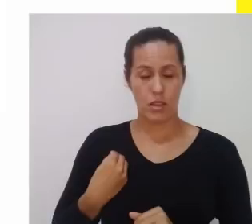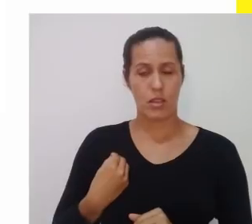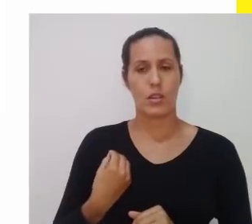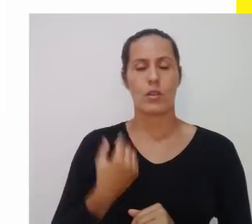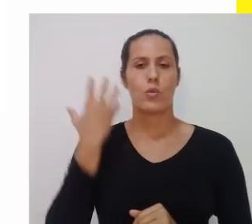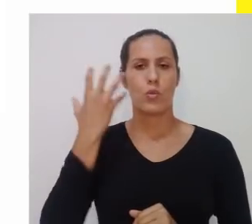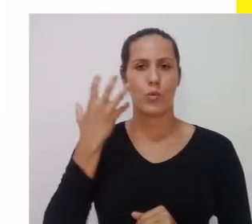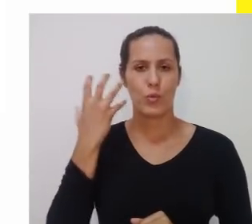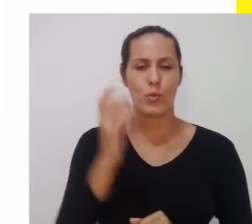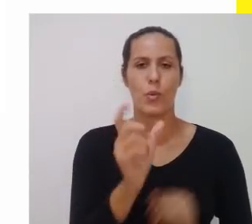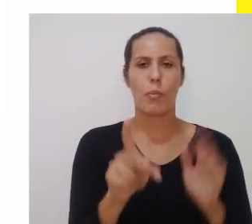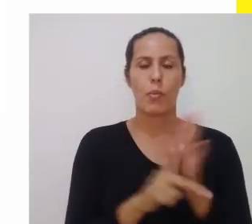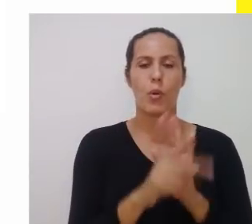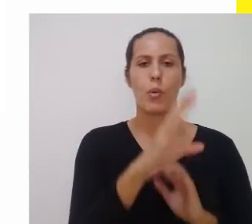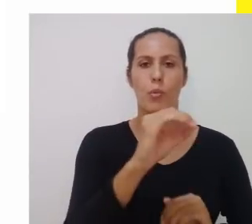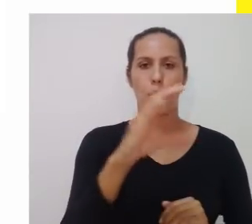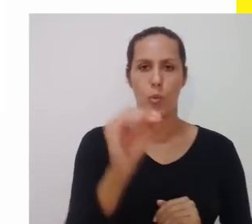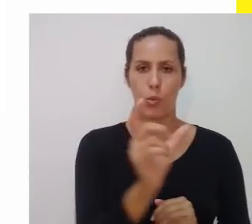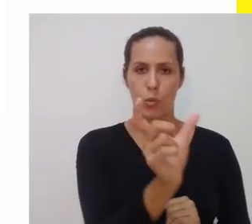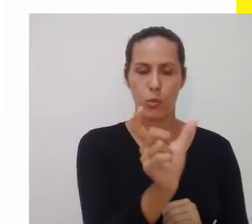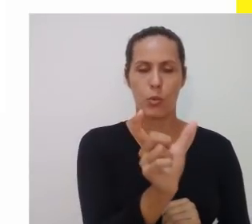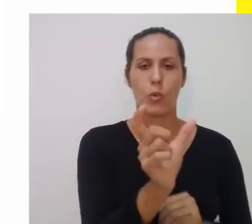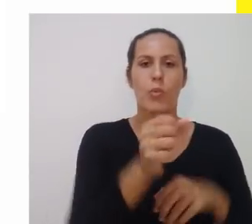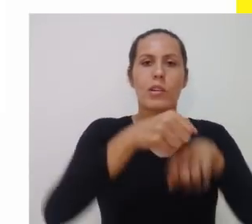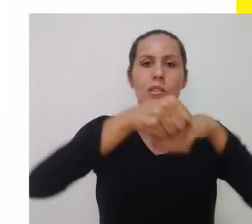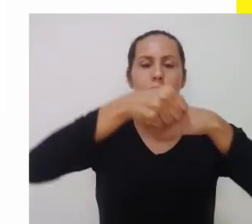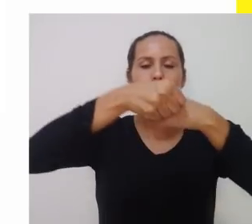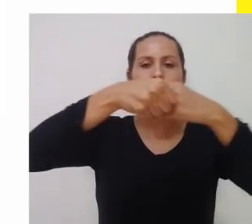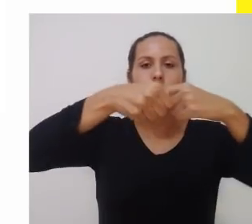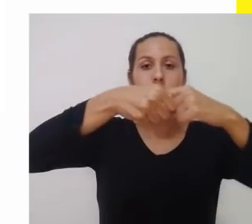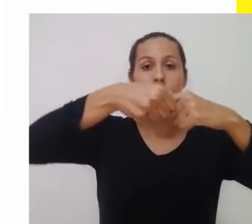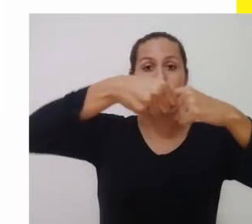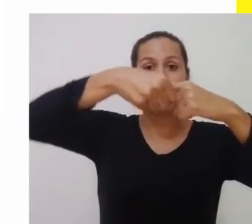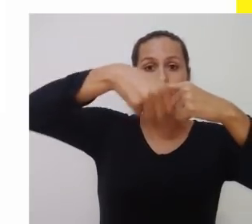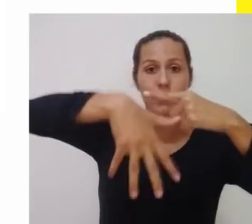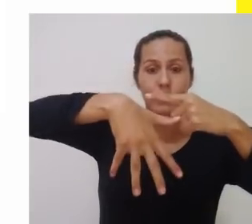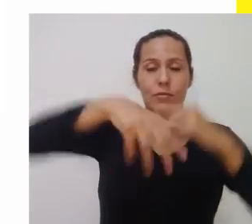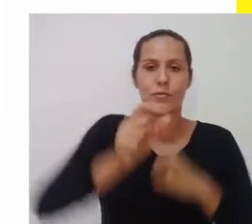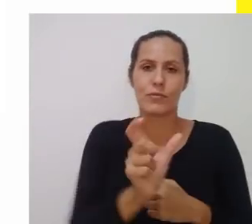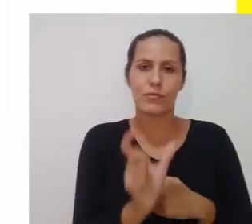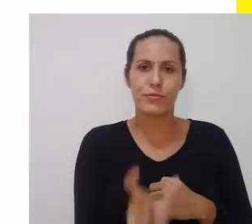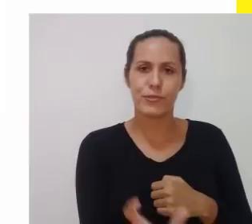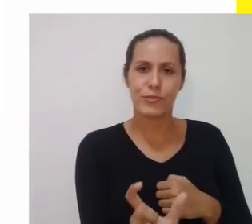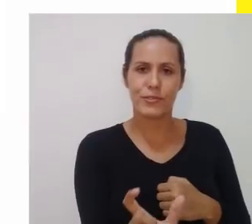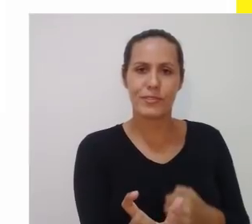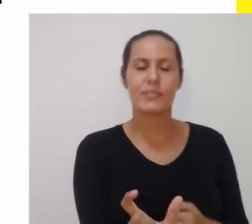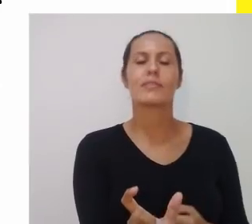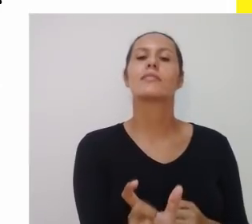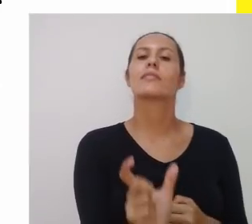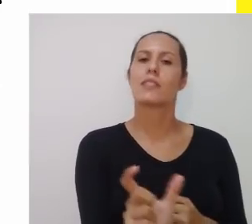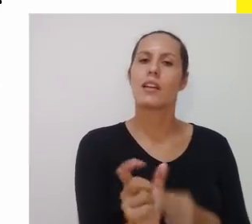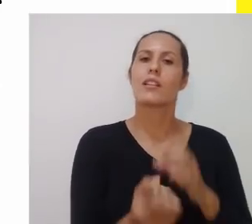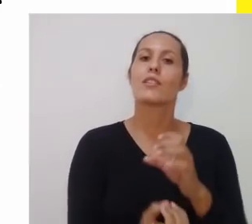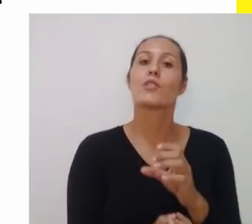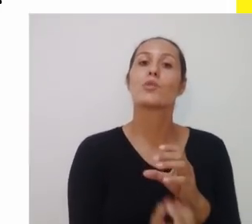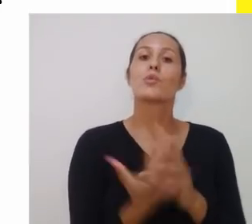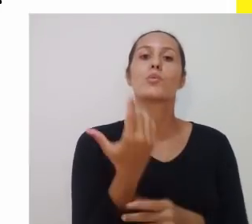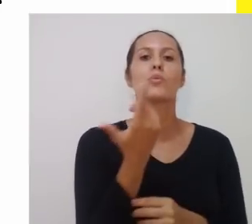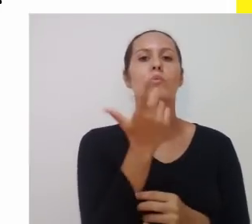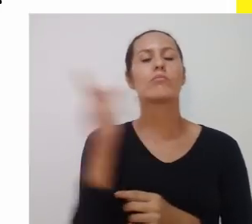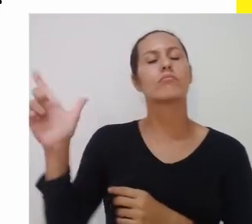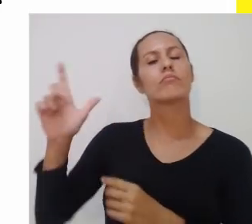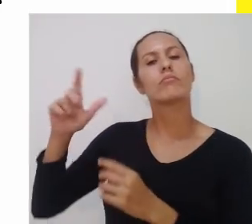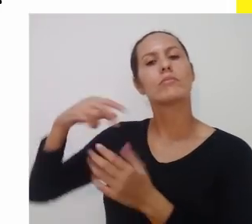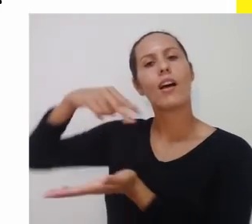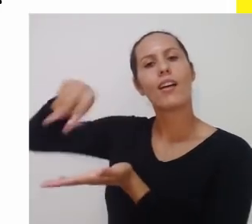coco. Então existe o coco e um dos tipos de coco é esse que eu estou mostrando agora, o coco de senzala.